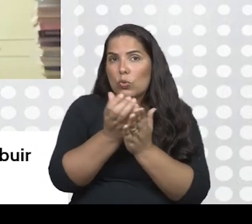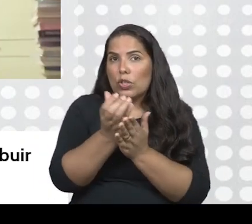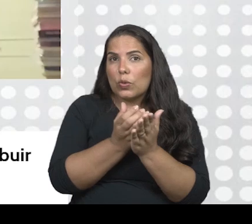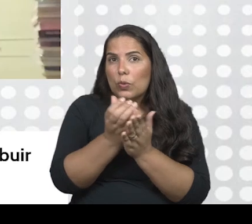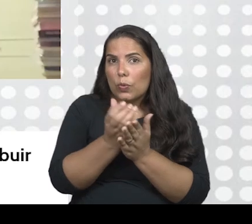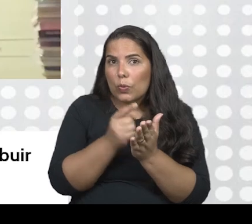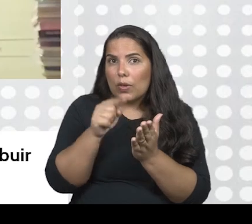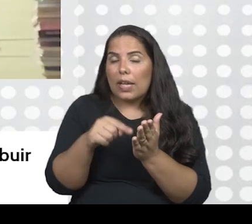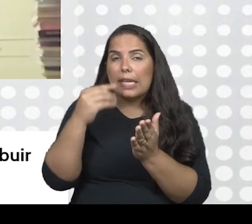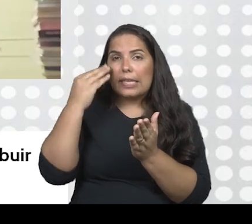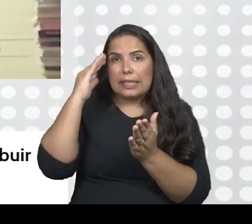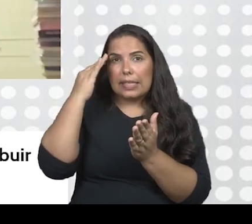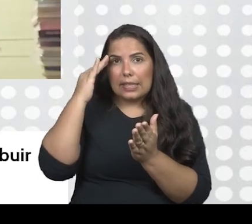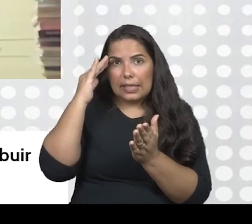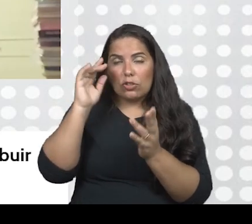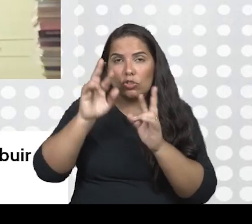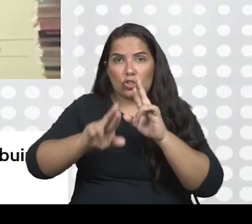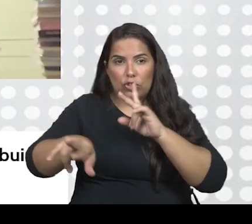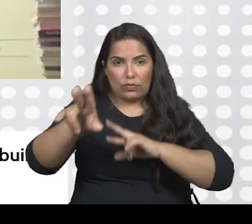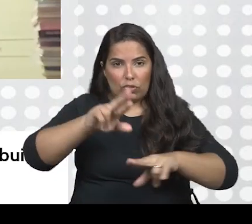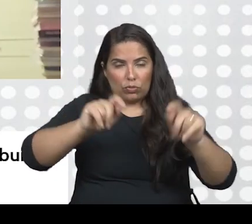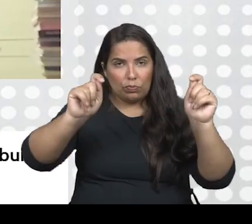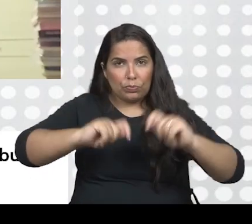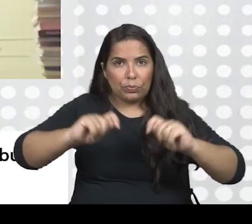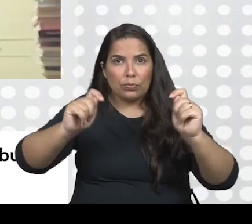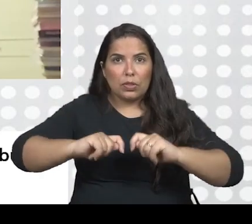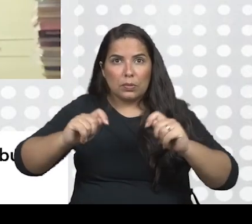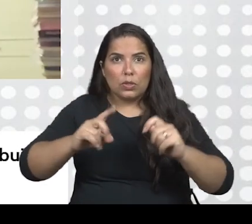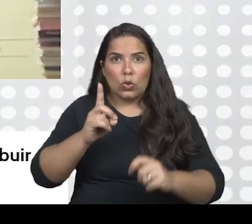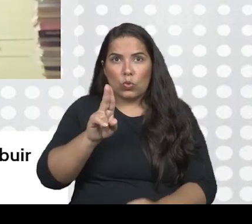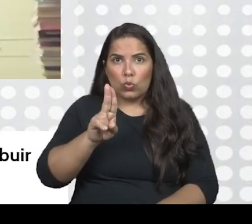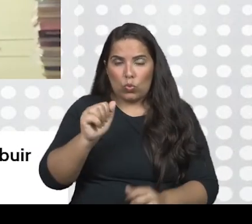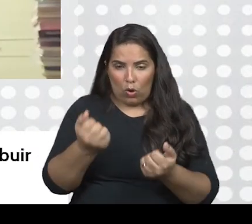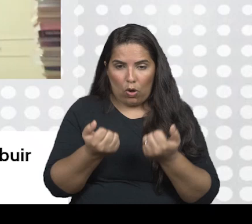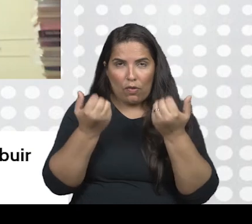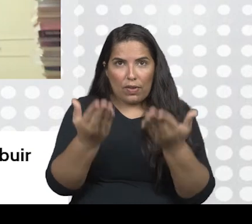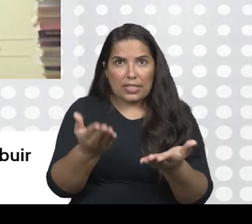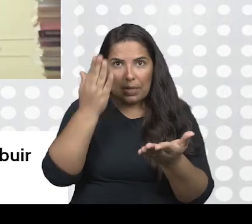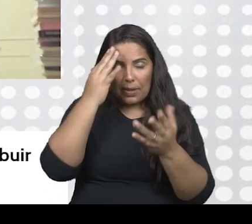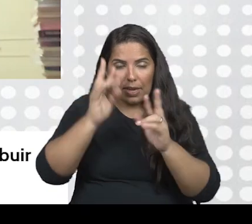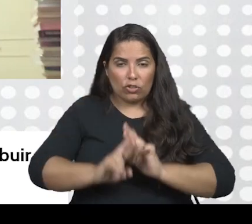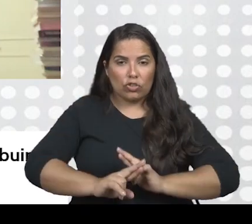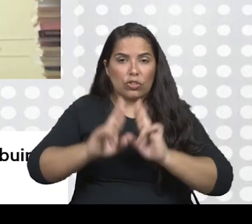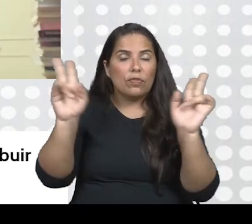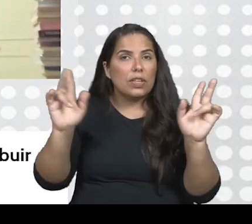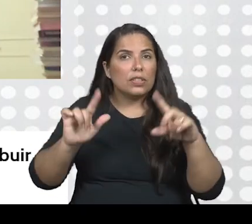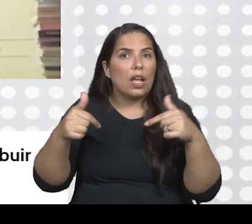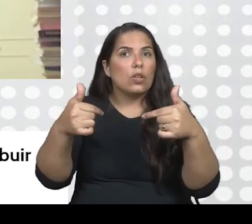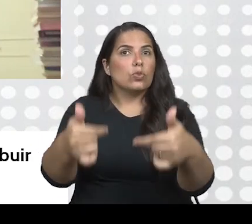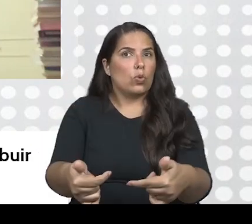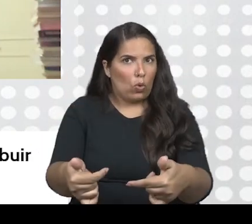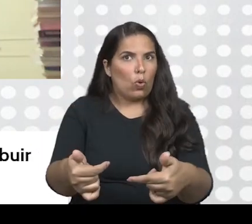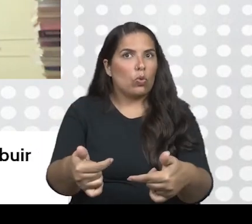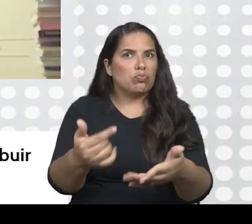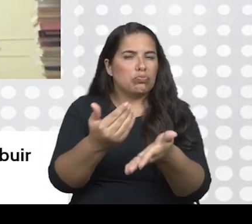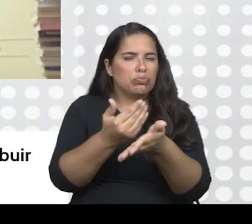curricular, considerando as diferentes possibilidades que o DUA nos oferece para diferenciar as ações